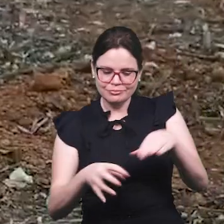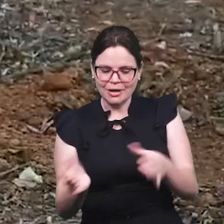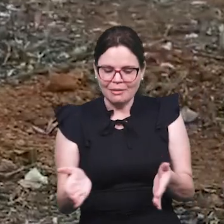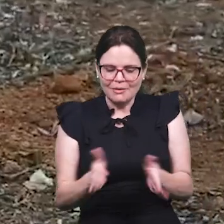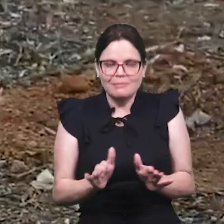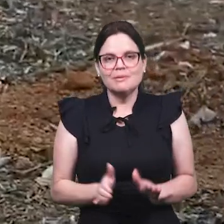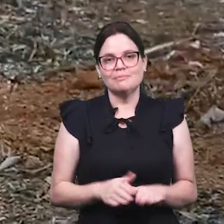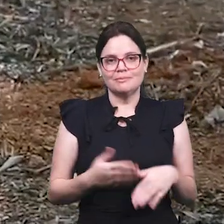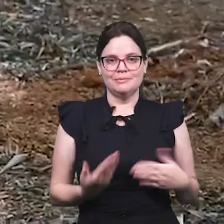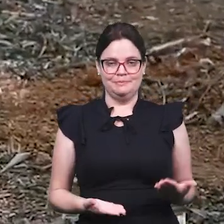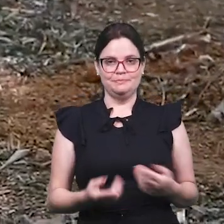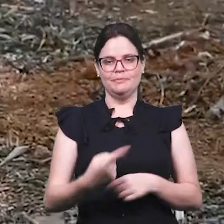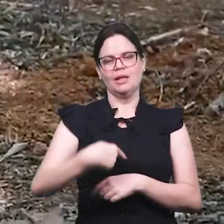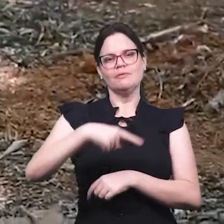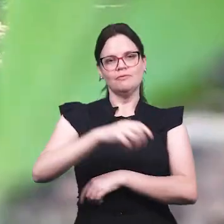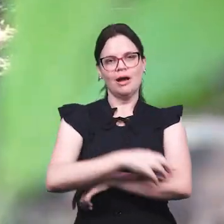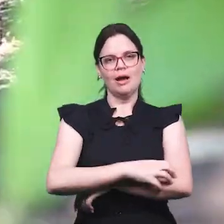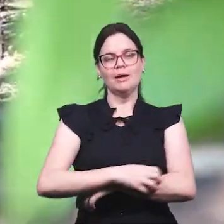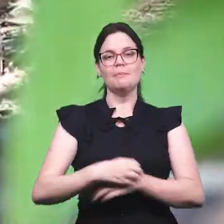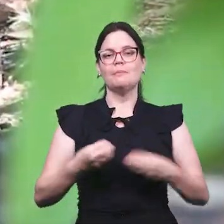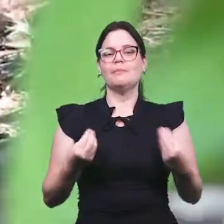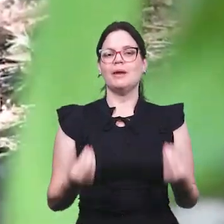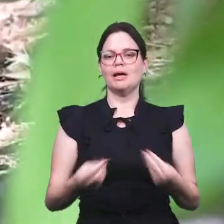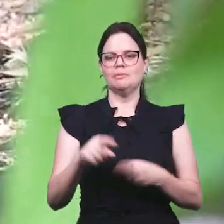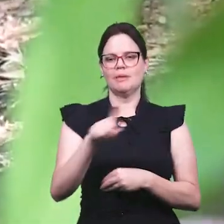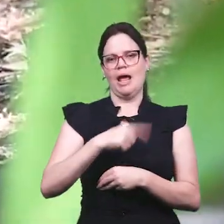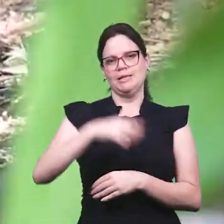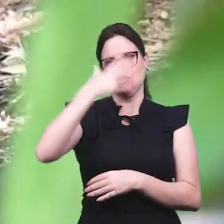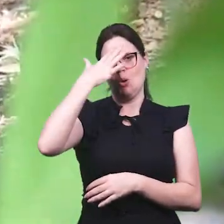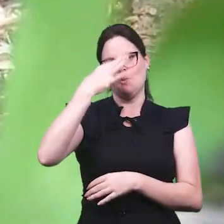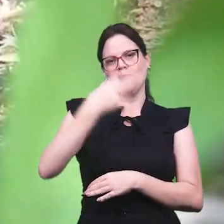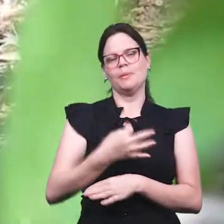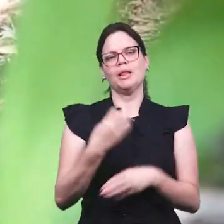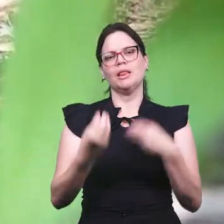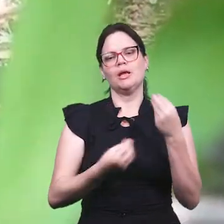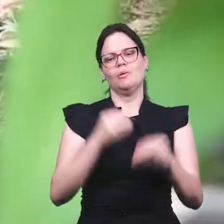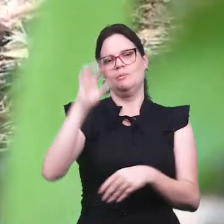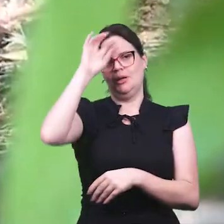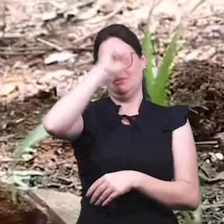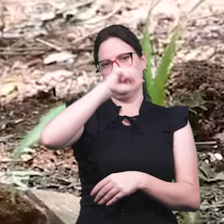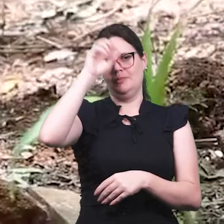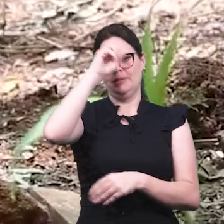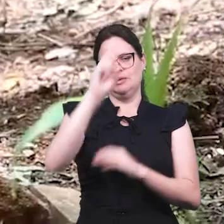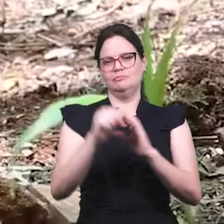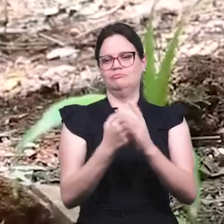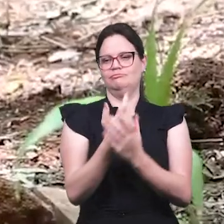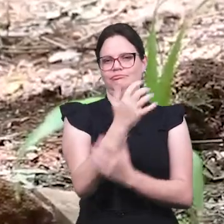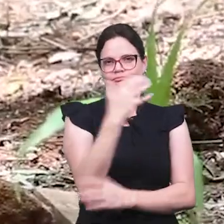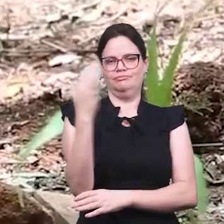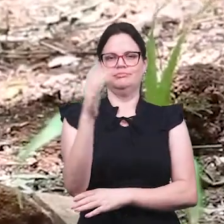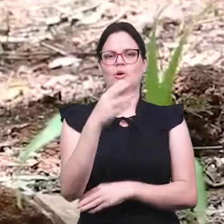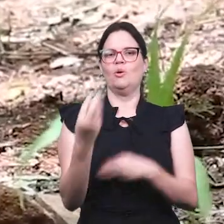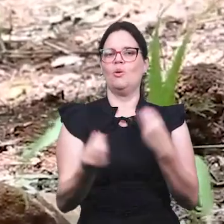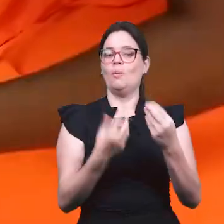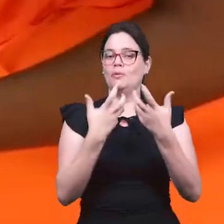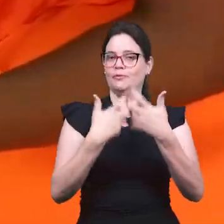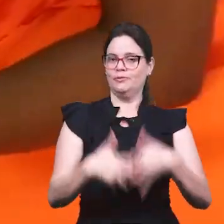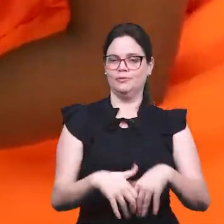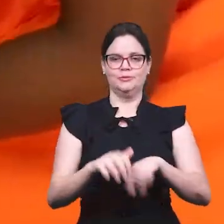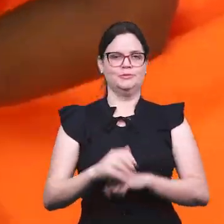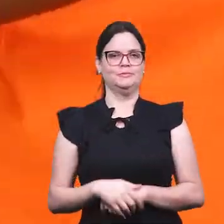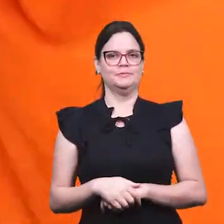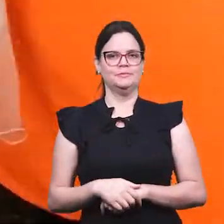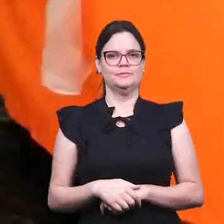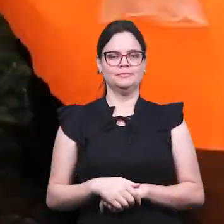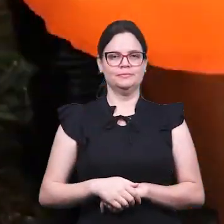para plantio incentiva a conscientização e o aprendizado ativo dos pequeninos. O